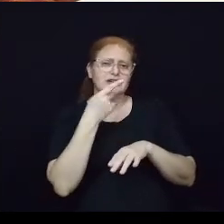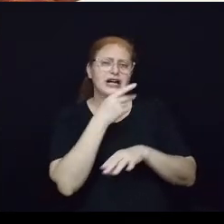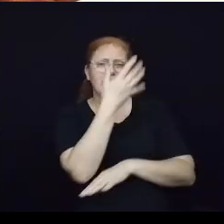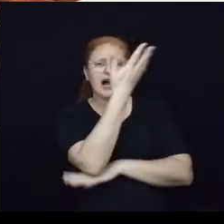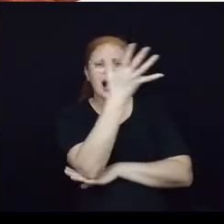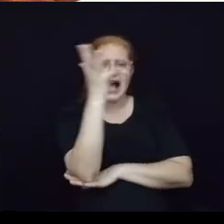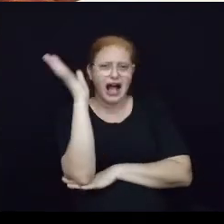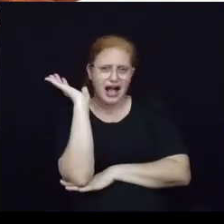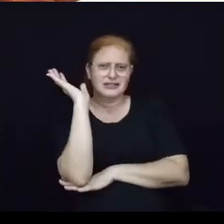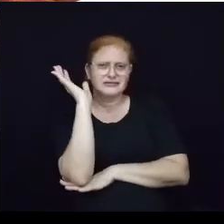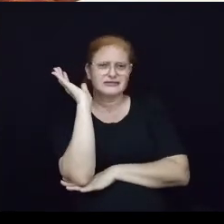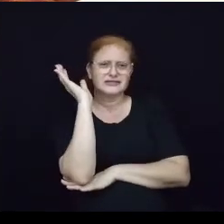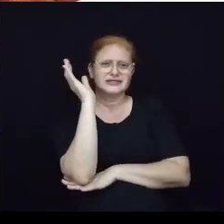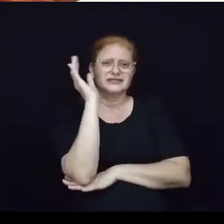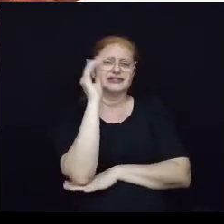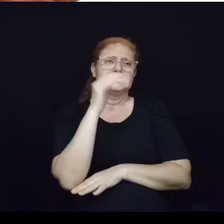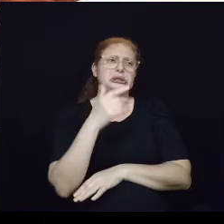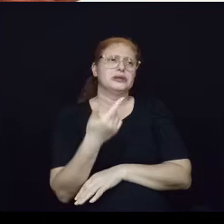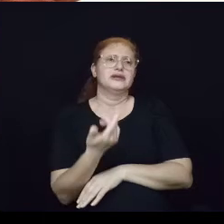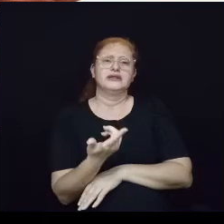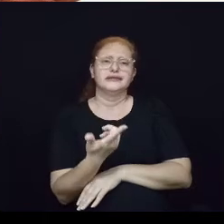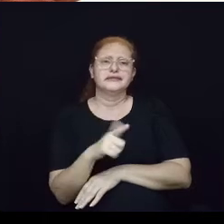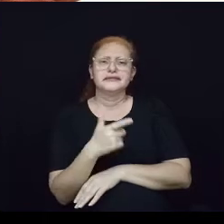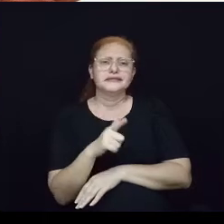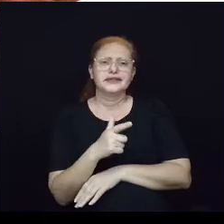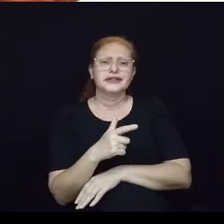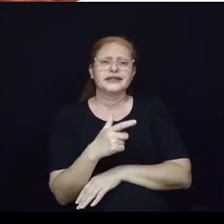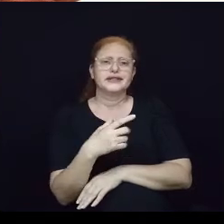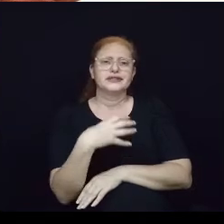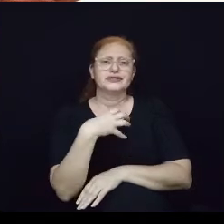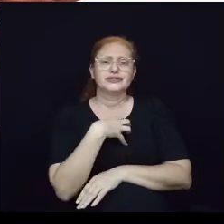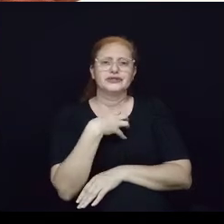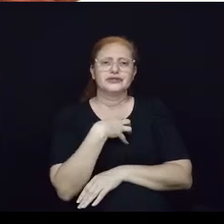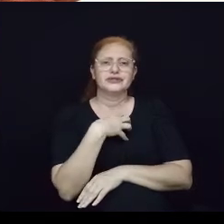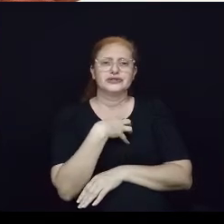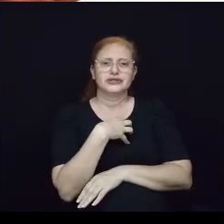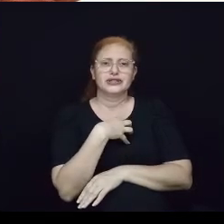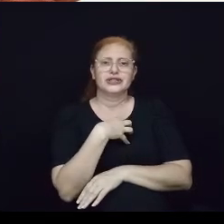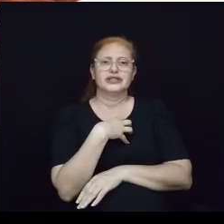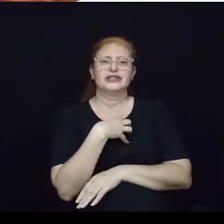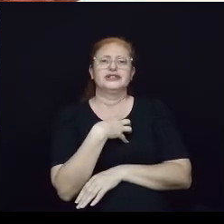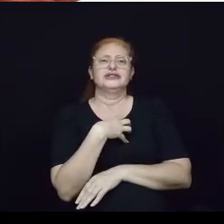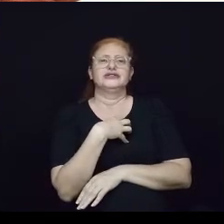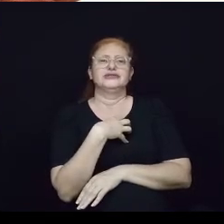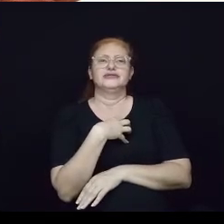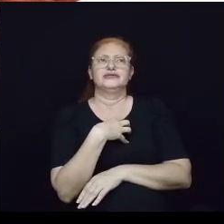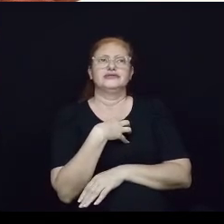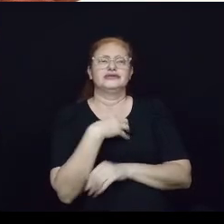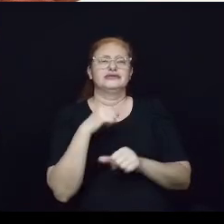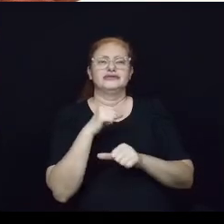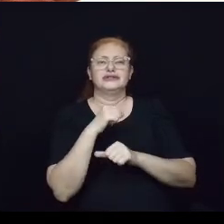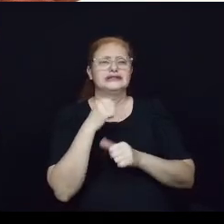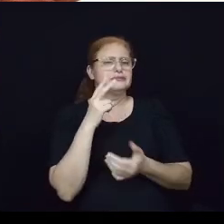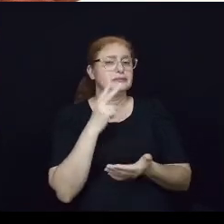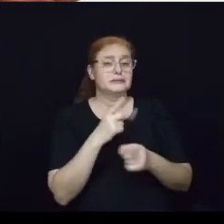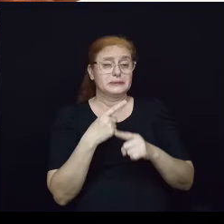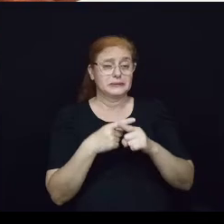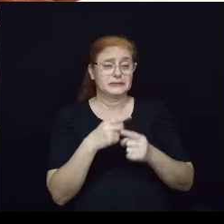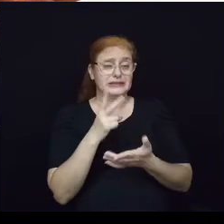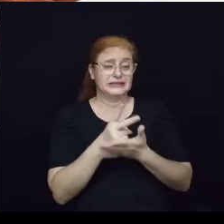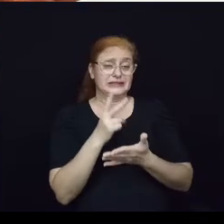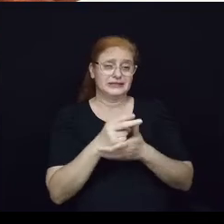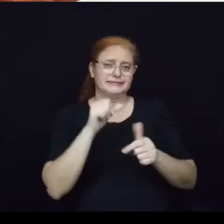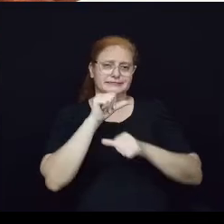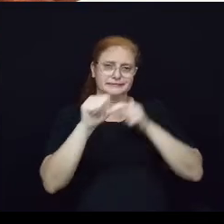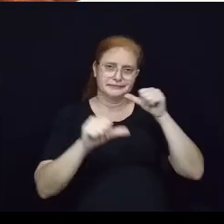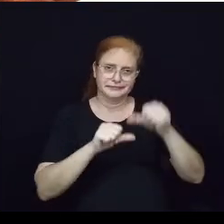exemplo, de uma árvore, de um ser vivo que não tem uma forma imutável, né? Está sempre em movimento, sempre em transformação, o que me parece